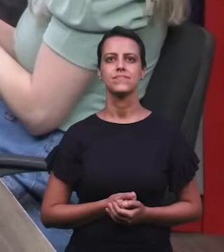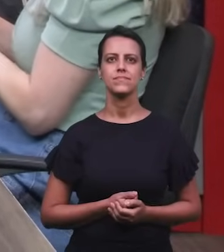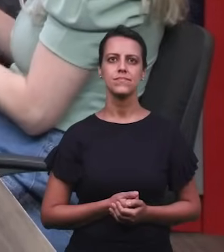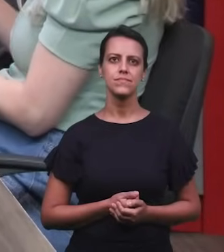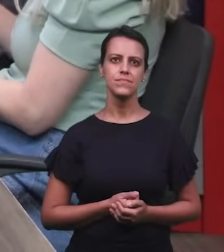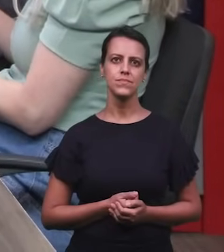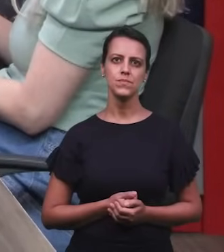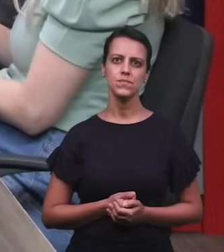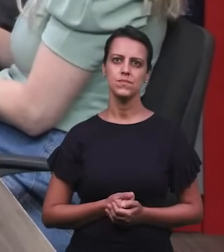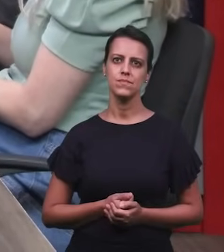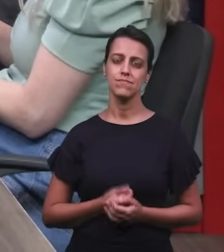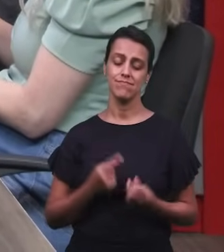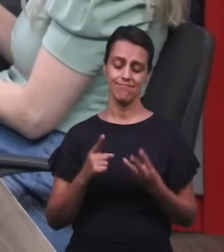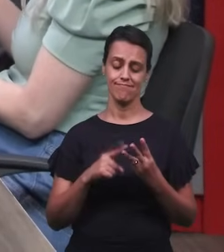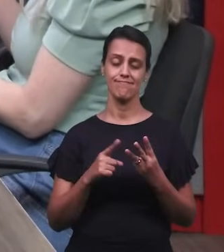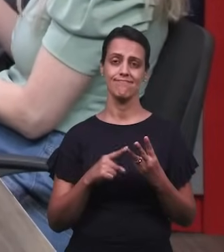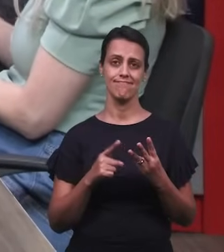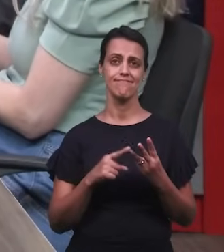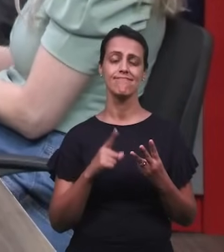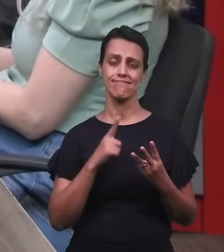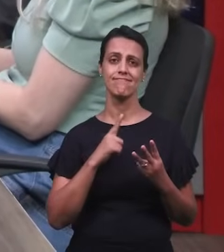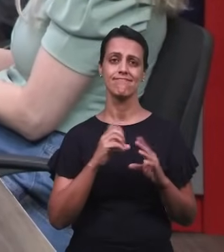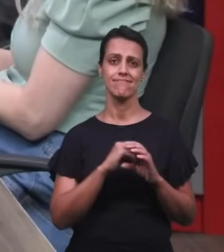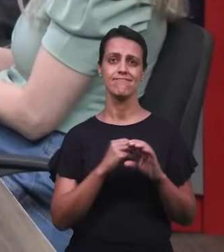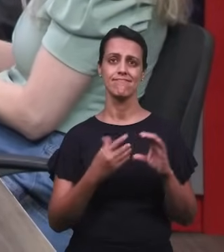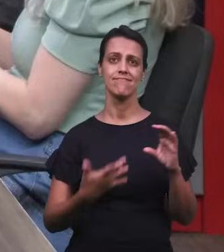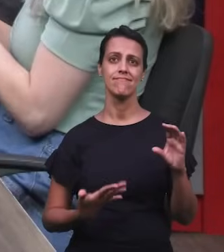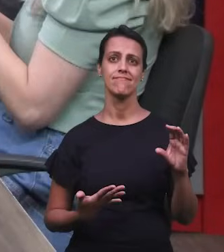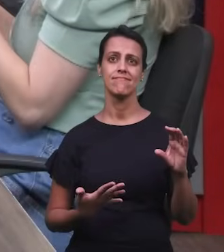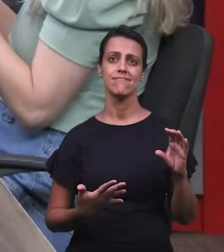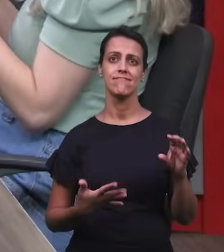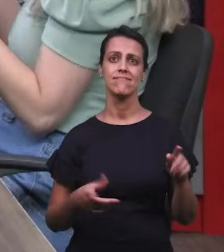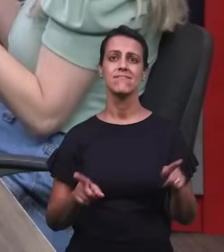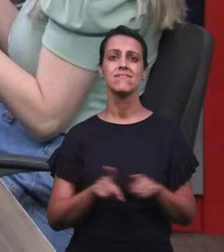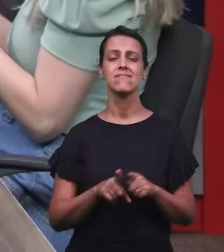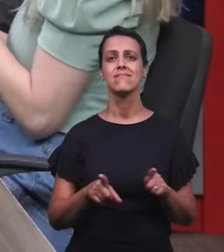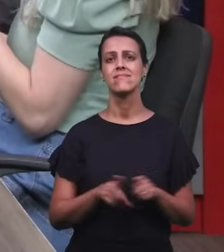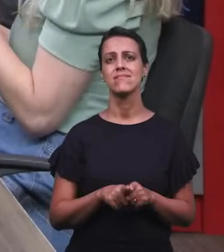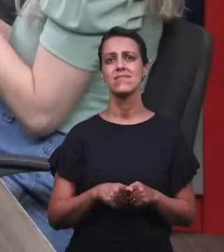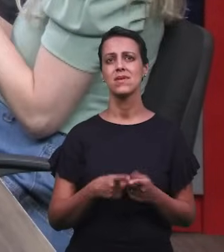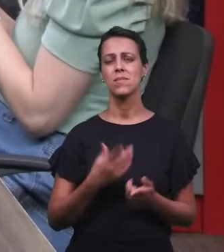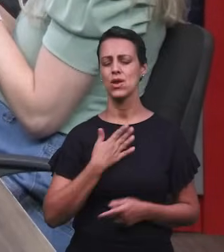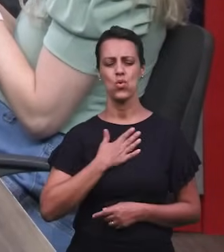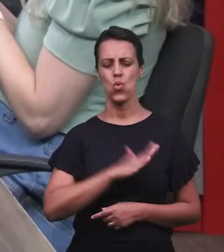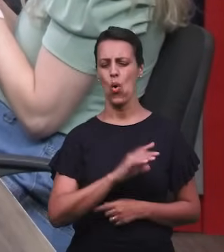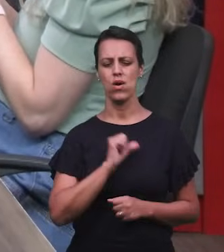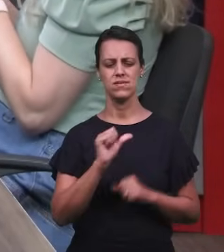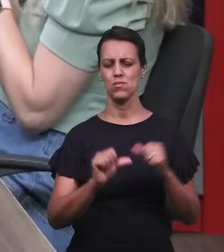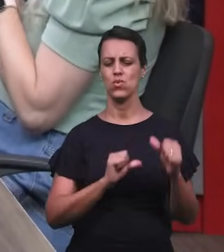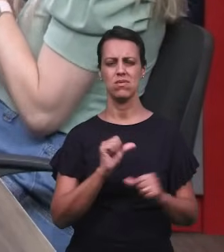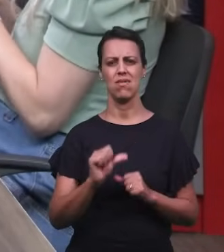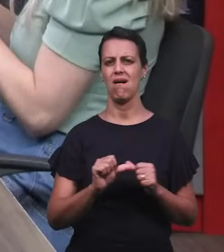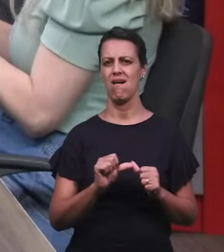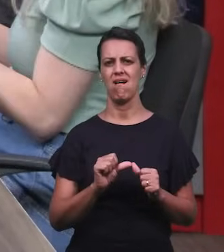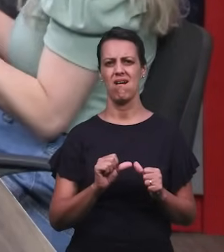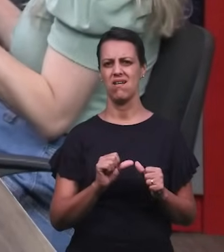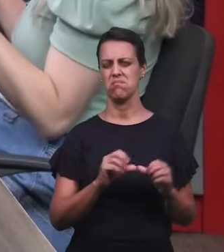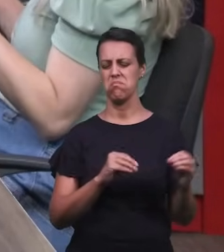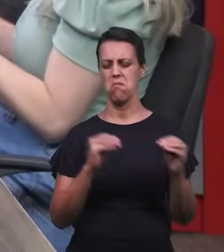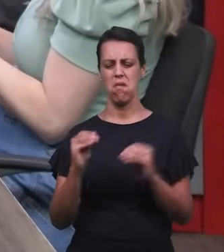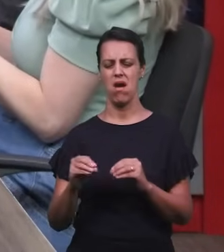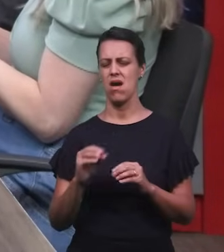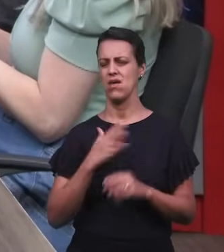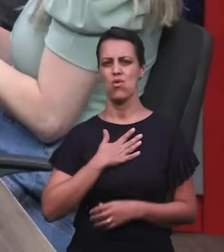sanguíneos. Então, os melancólicos, eles têm essa característica. Não gostam muito de mudanças, preferem que as